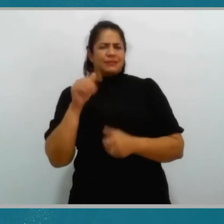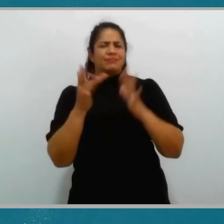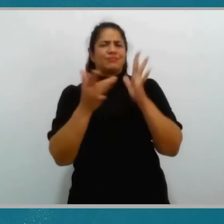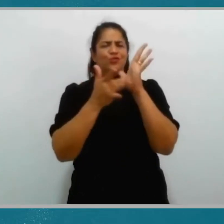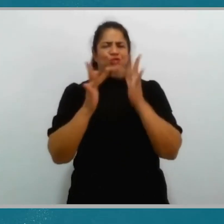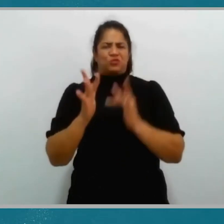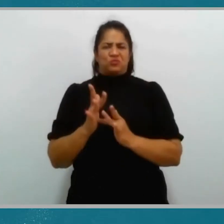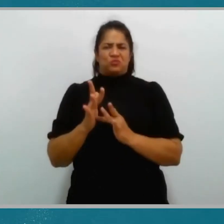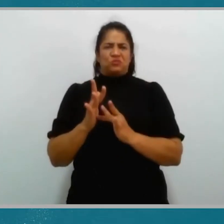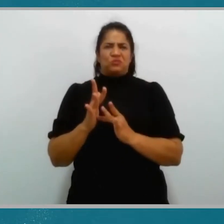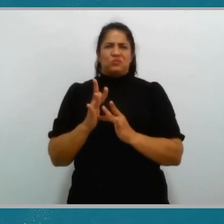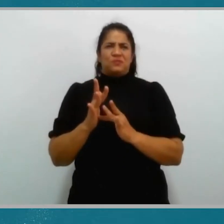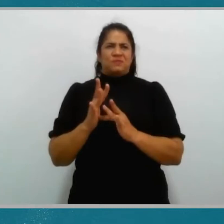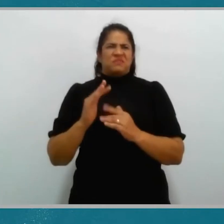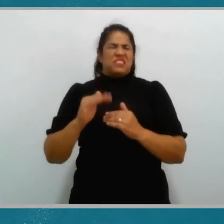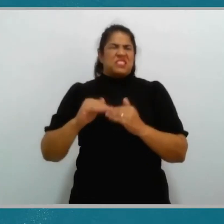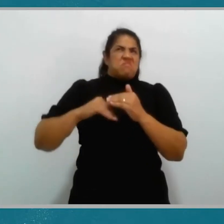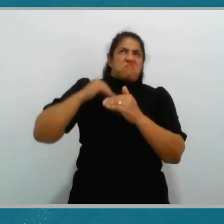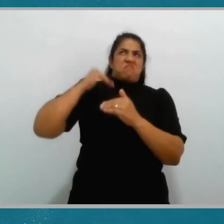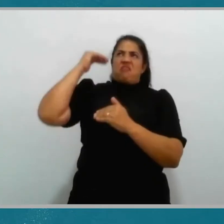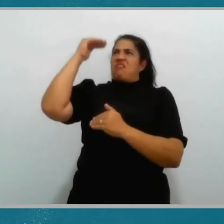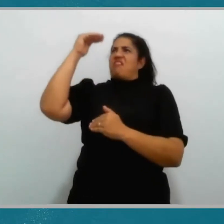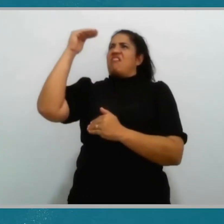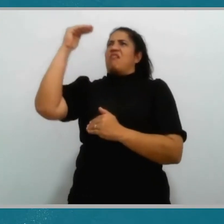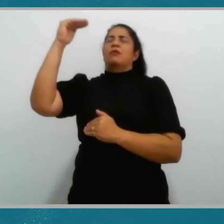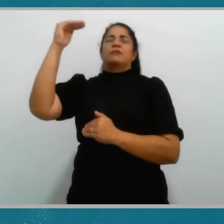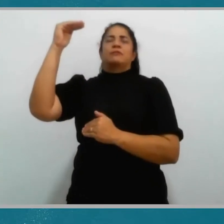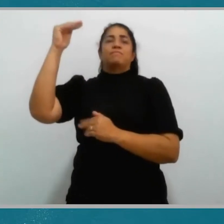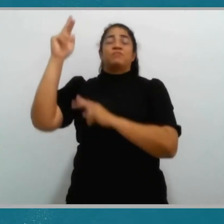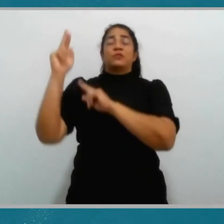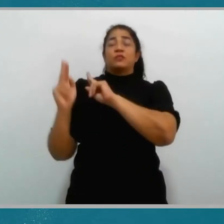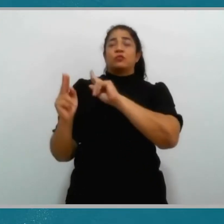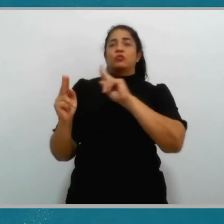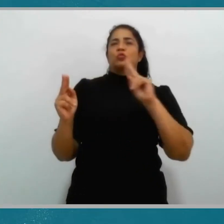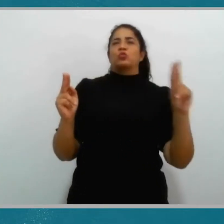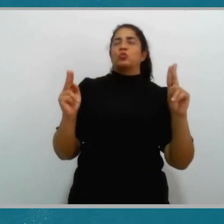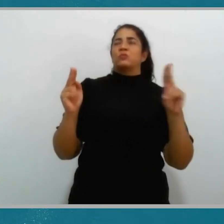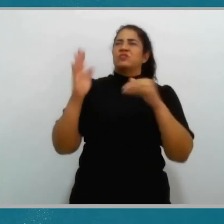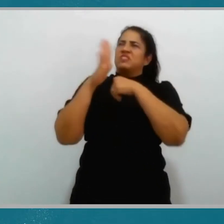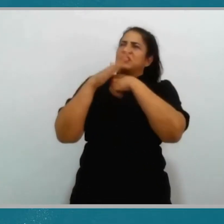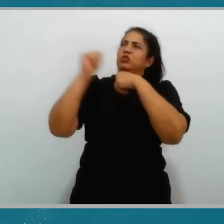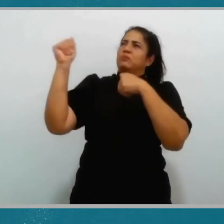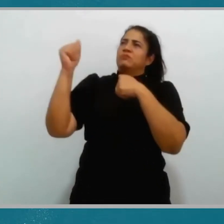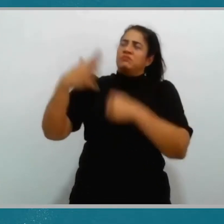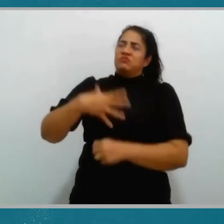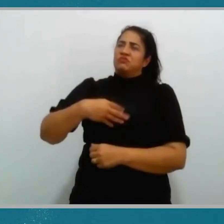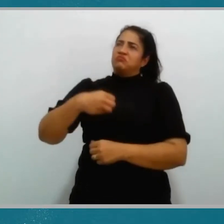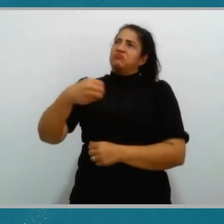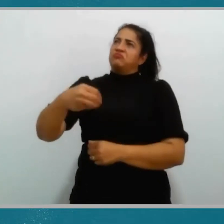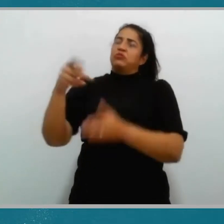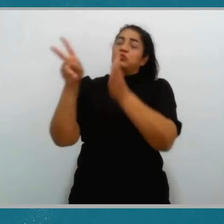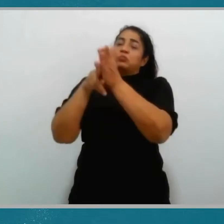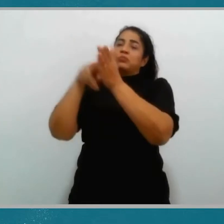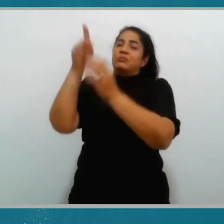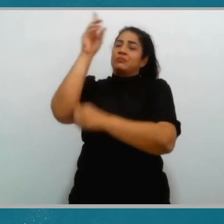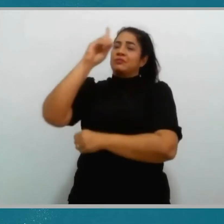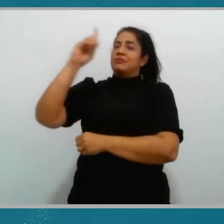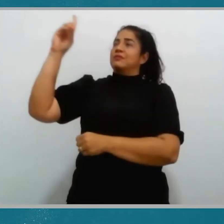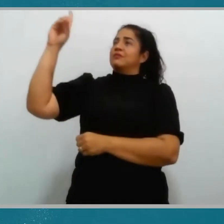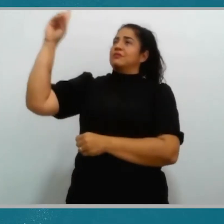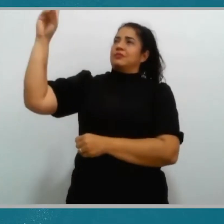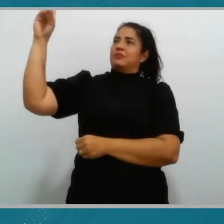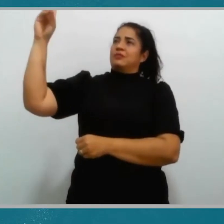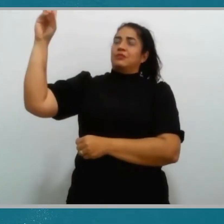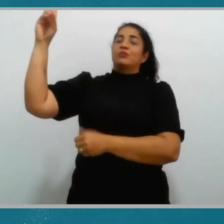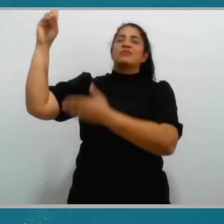grande e será chamado Filho do Altíssimo. Deus, o Senhor, lhe dará